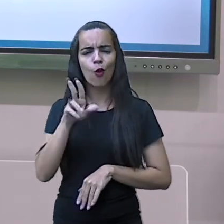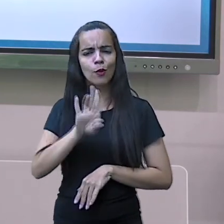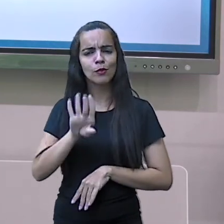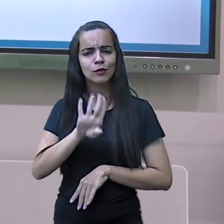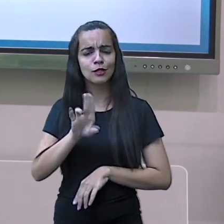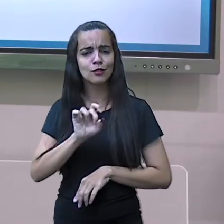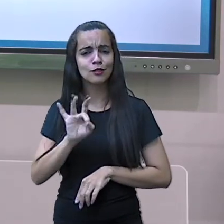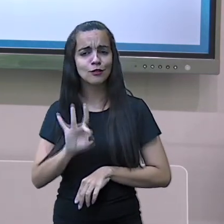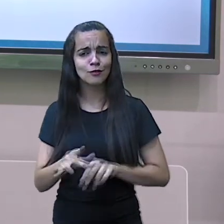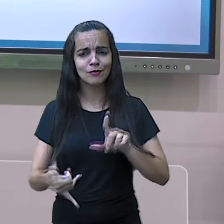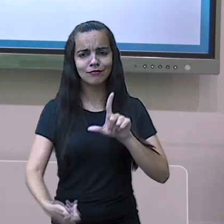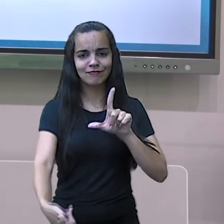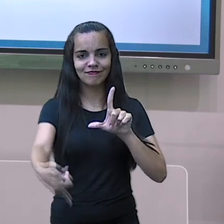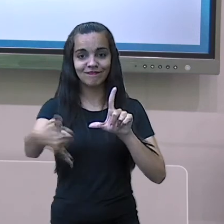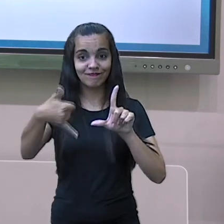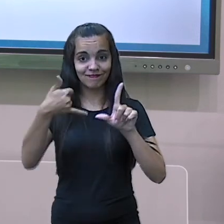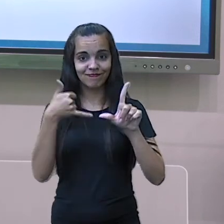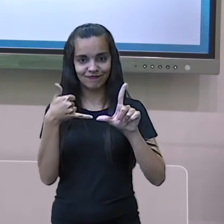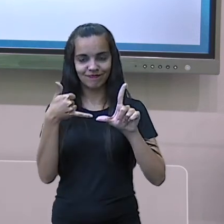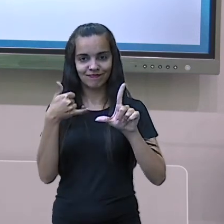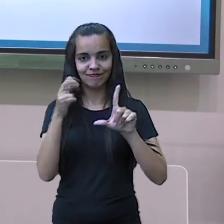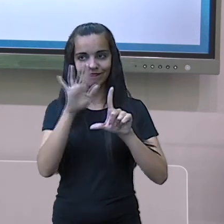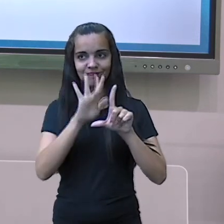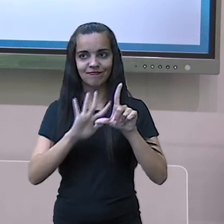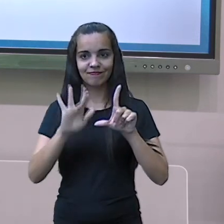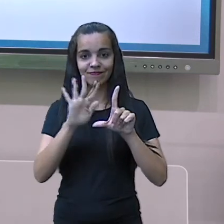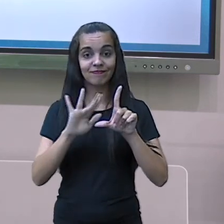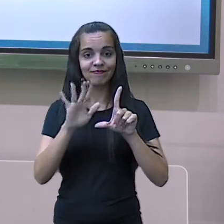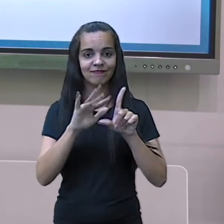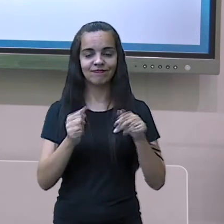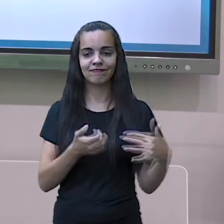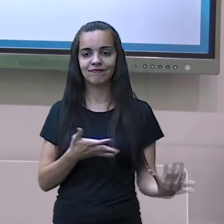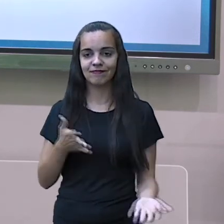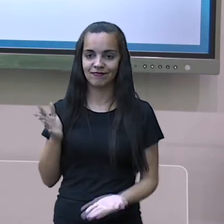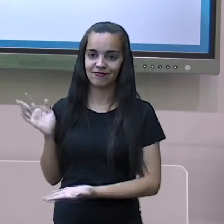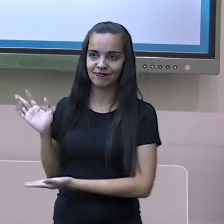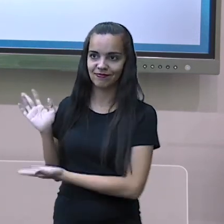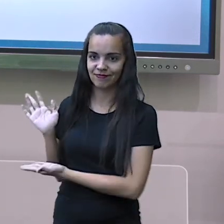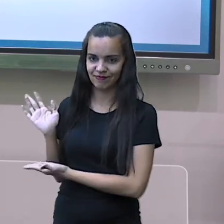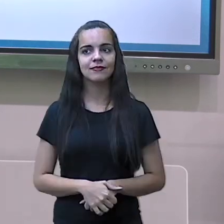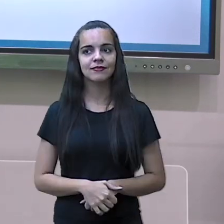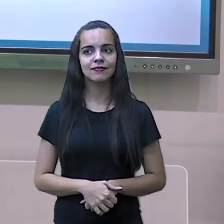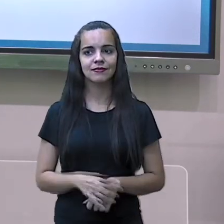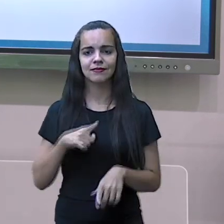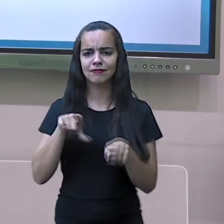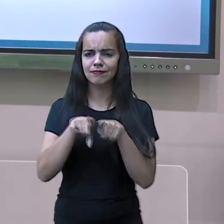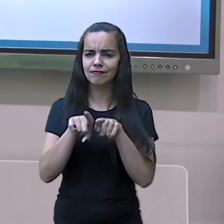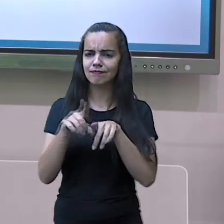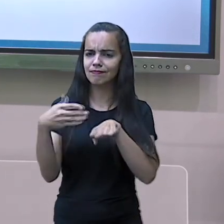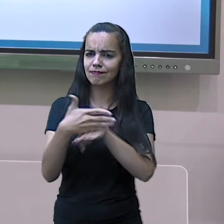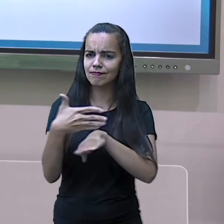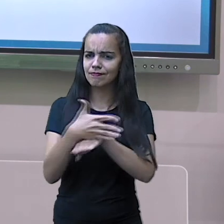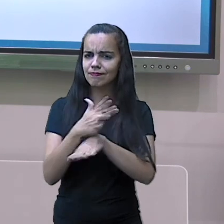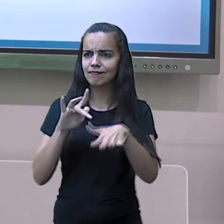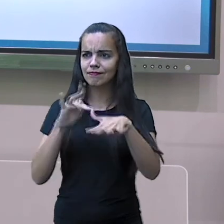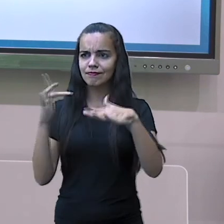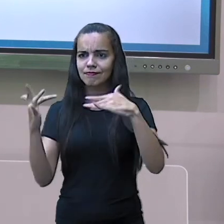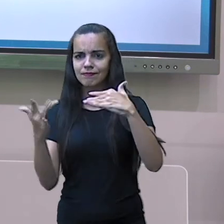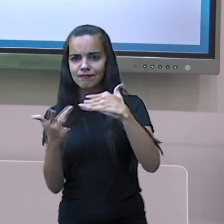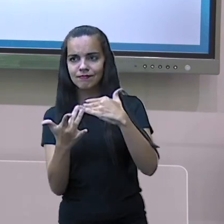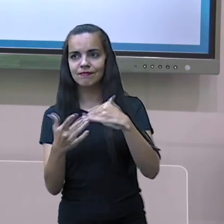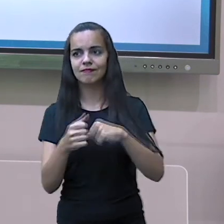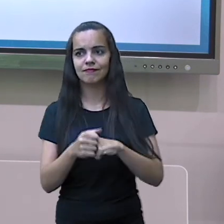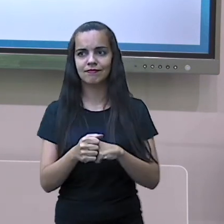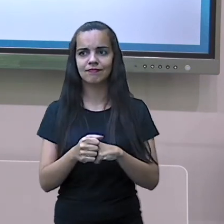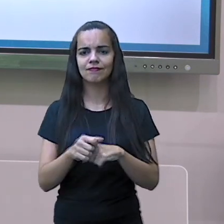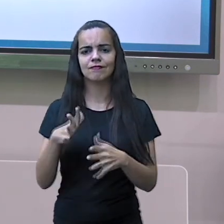você apontar a câmera do seu celular para a imagem que está no canto da tela. Acesse também as nossas redes sociais